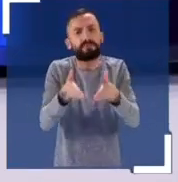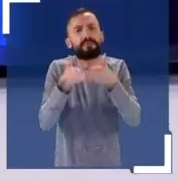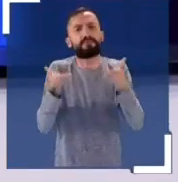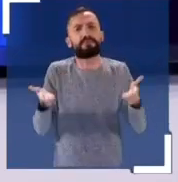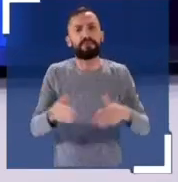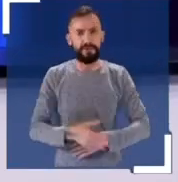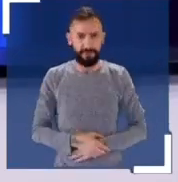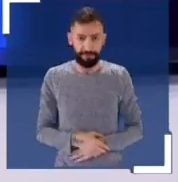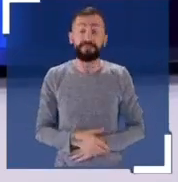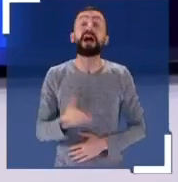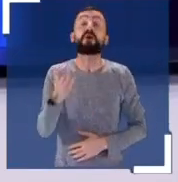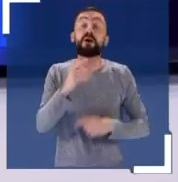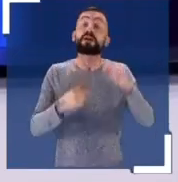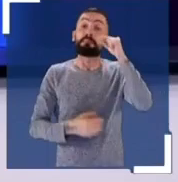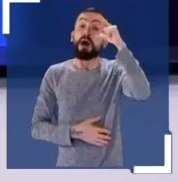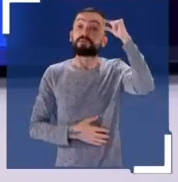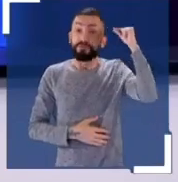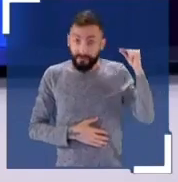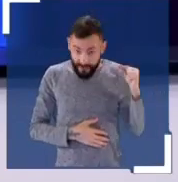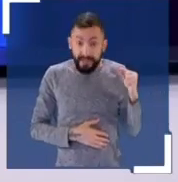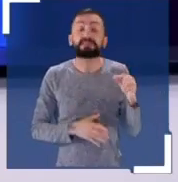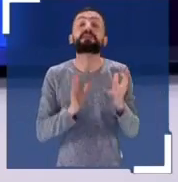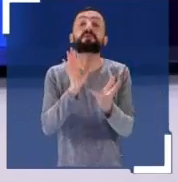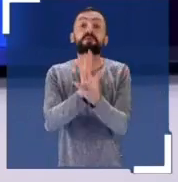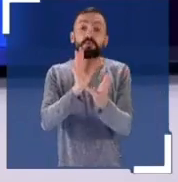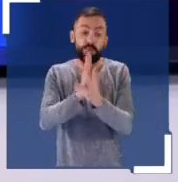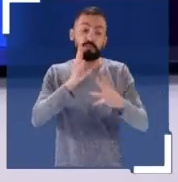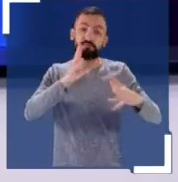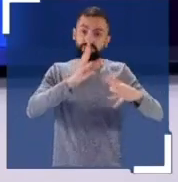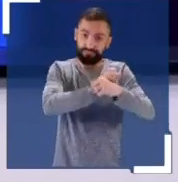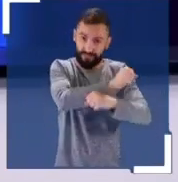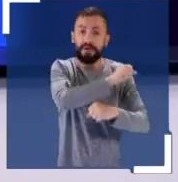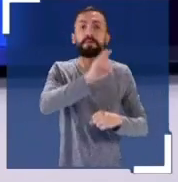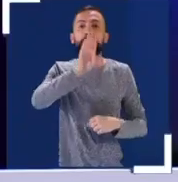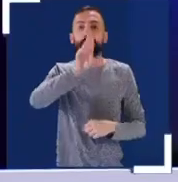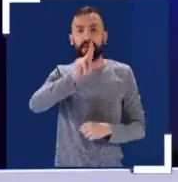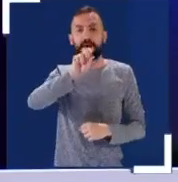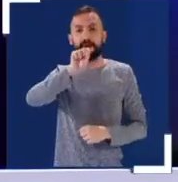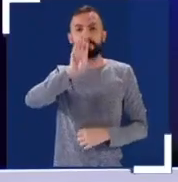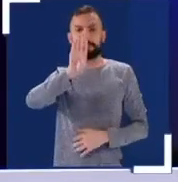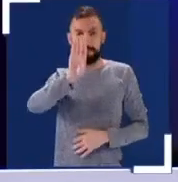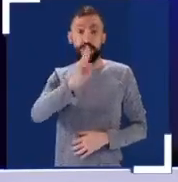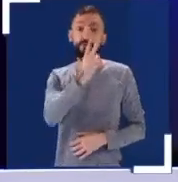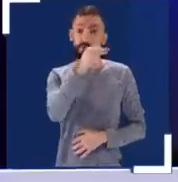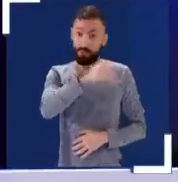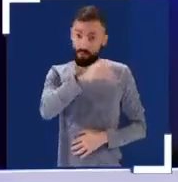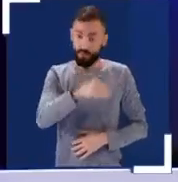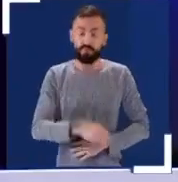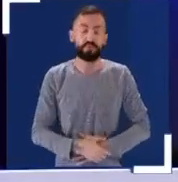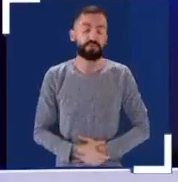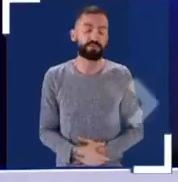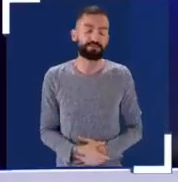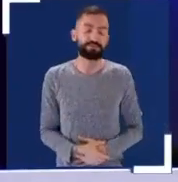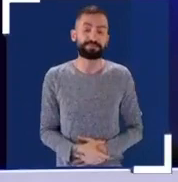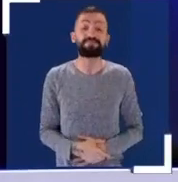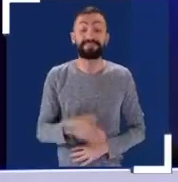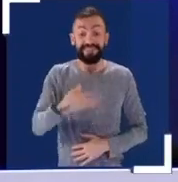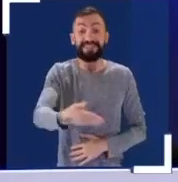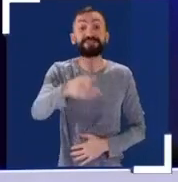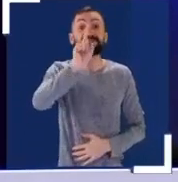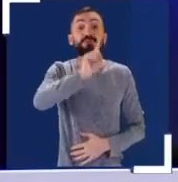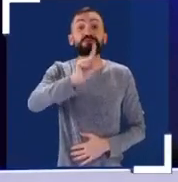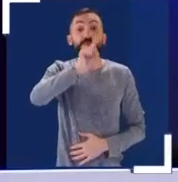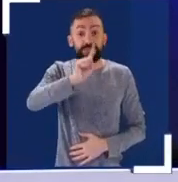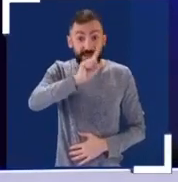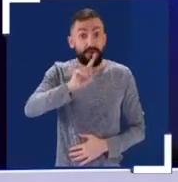de Márcio França, candidato do PSB. 2 minutos, candidato. Bem, no domingo nós temos um encontro com